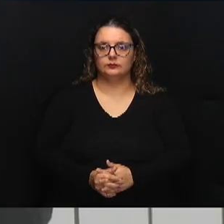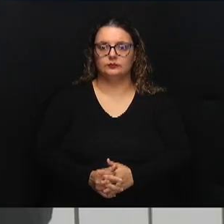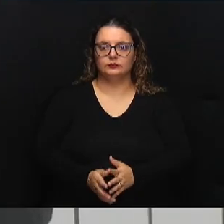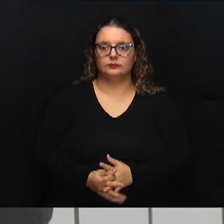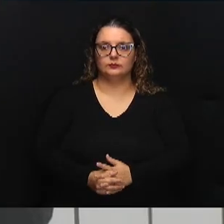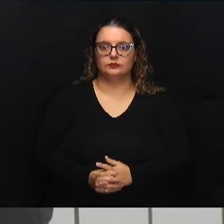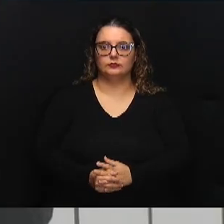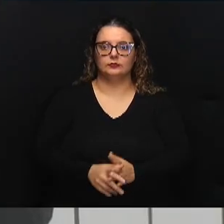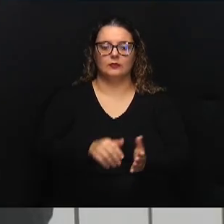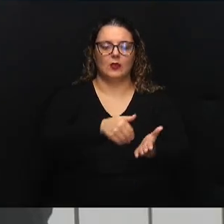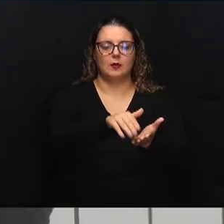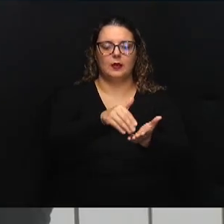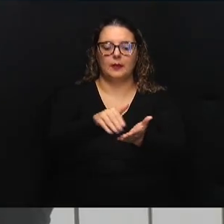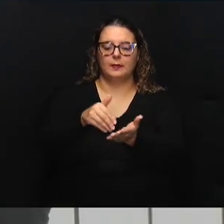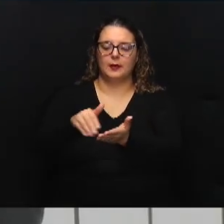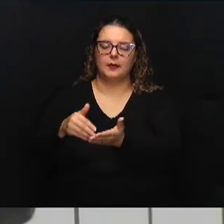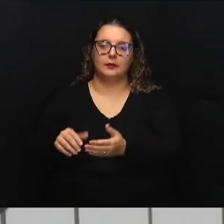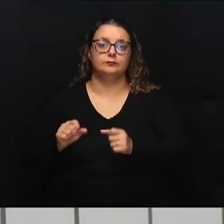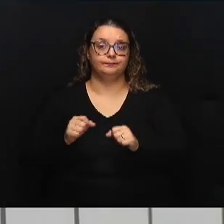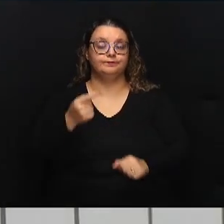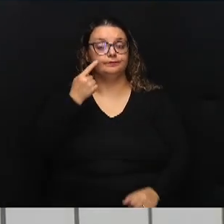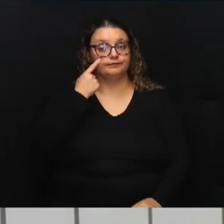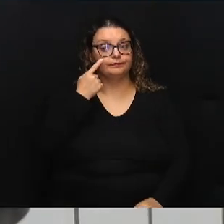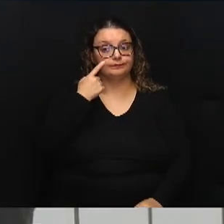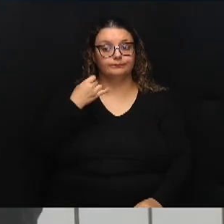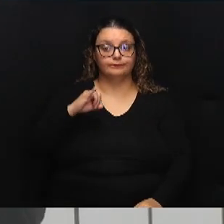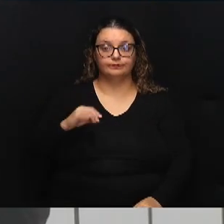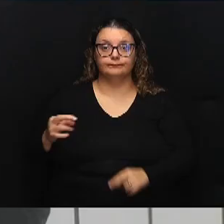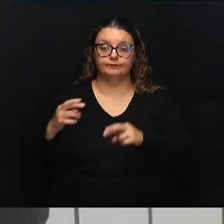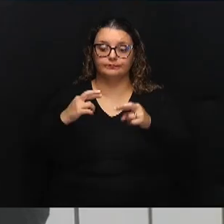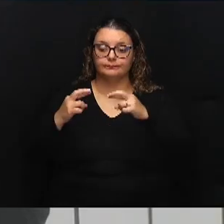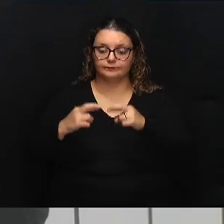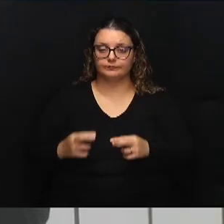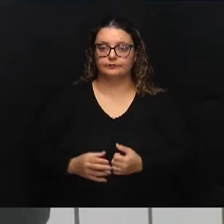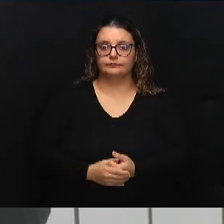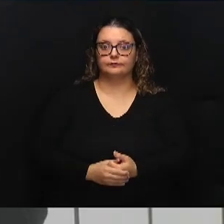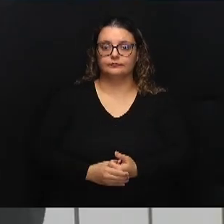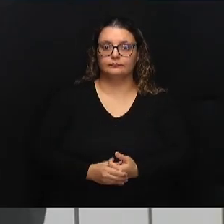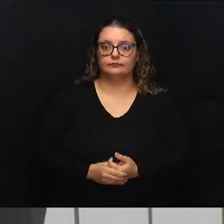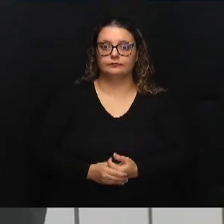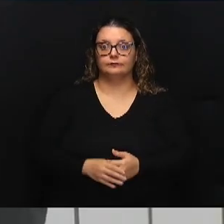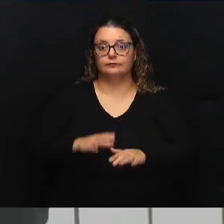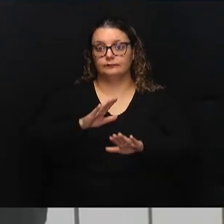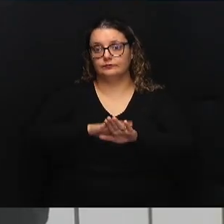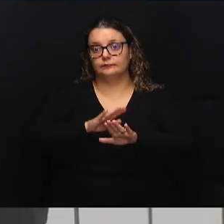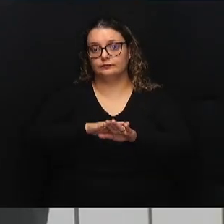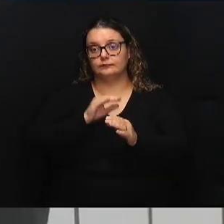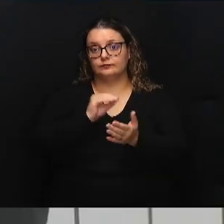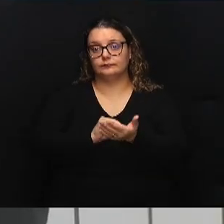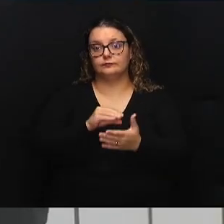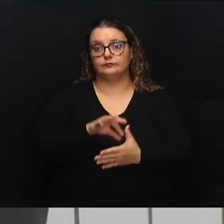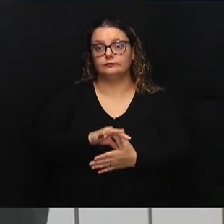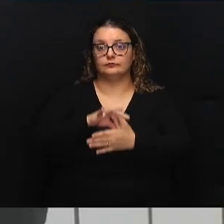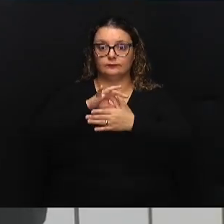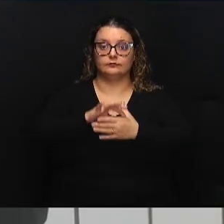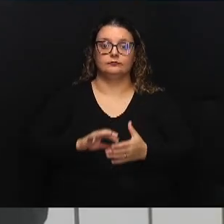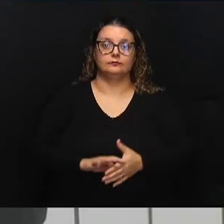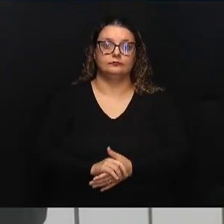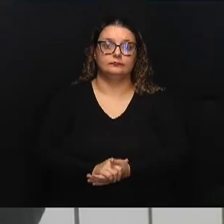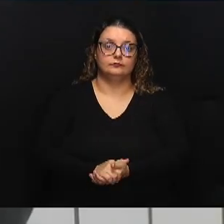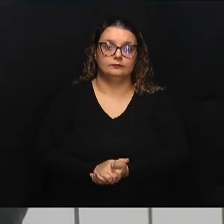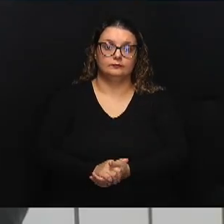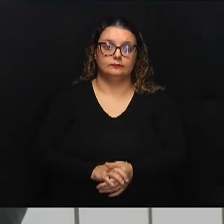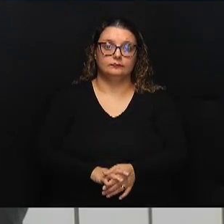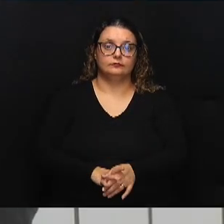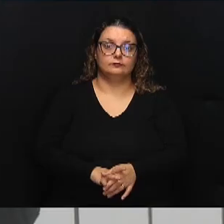muita demissão, você pode ver que, se você for levantar, é em função, às vezes, de falta de liderança,